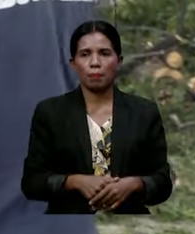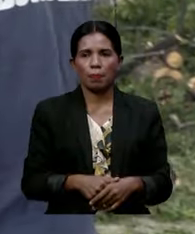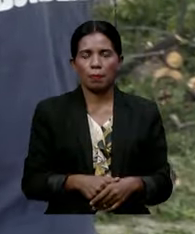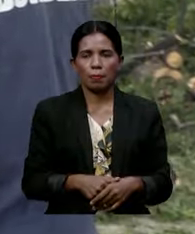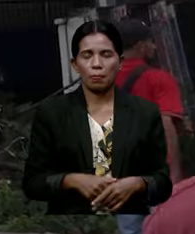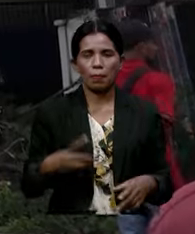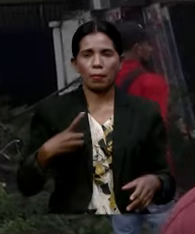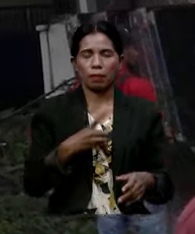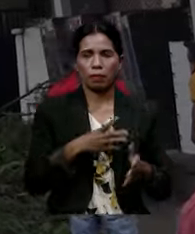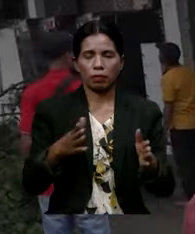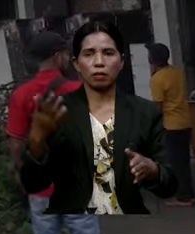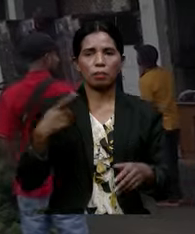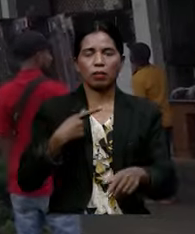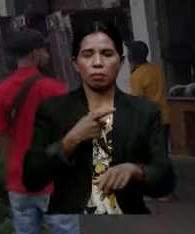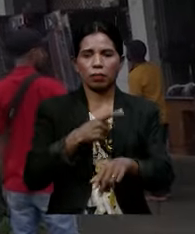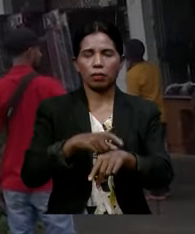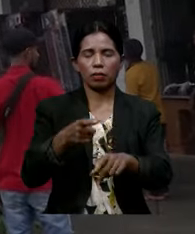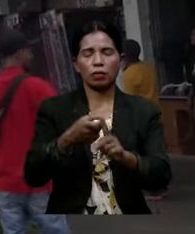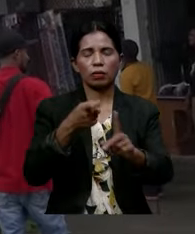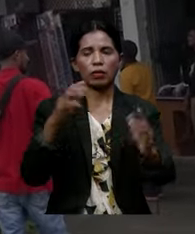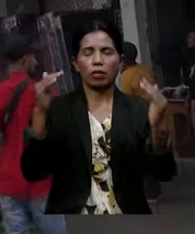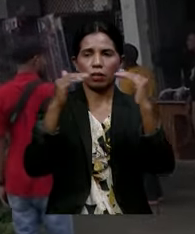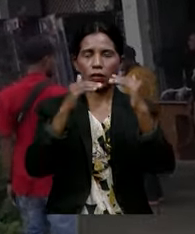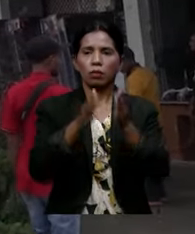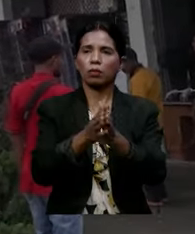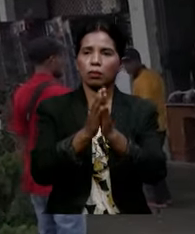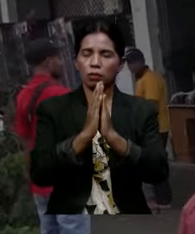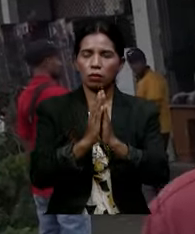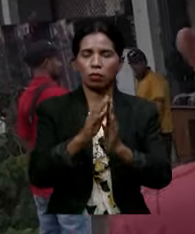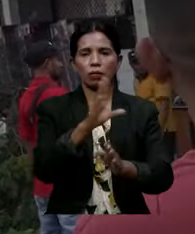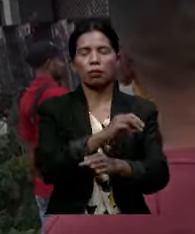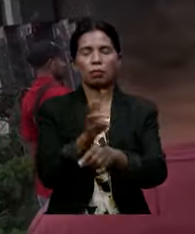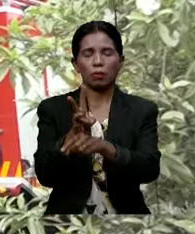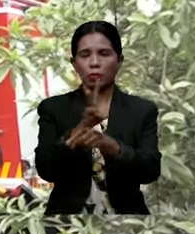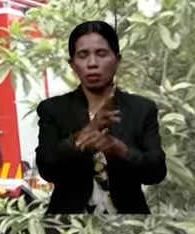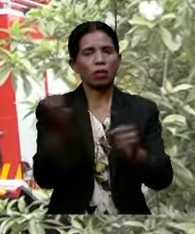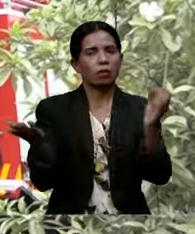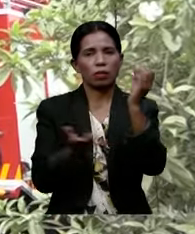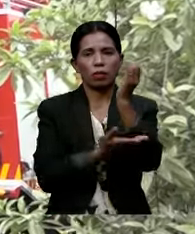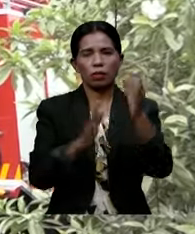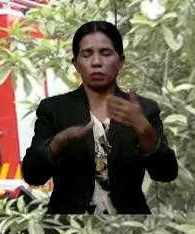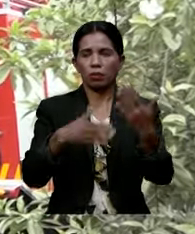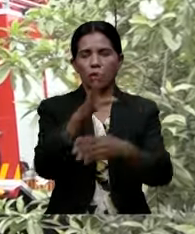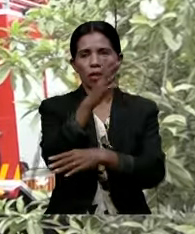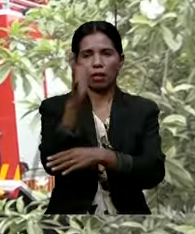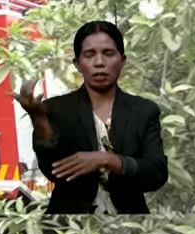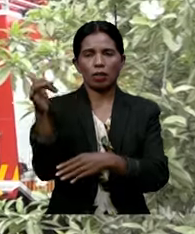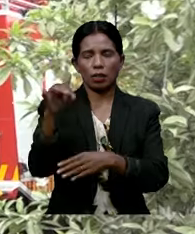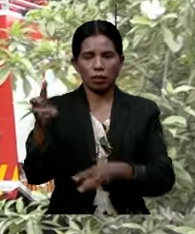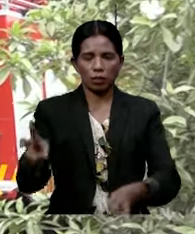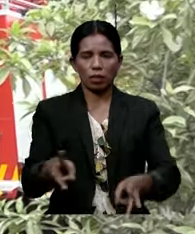Sire Parlamento Nacional Mos, li husi reunião plenária, usona ba parte bombeiros, atu tesi hotu, ai humbot sira, e